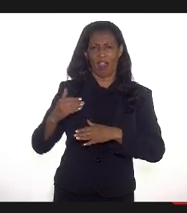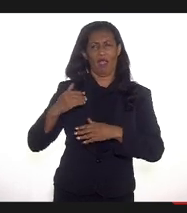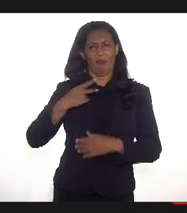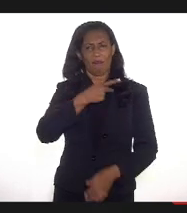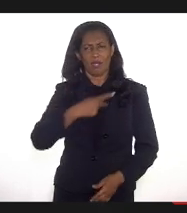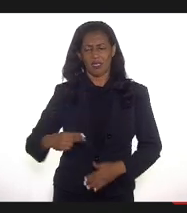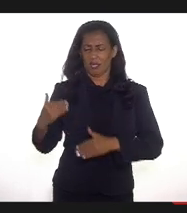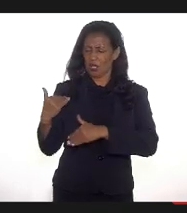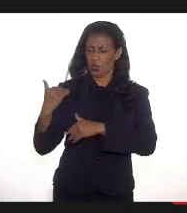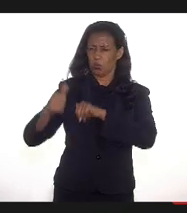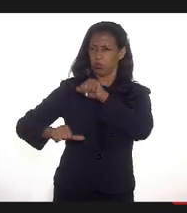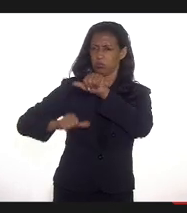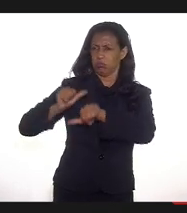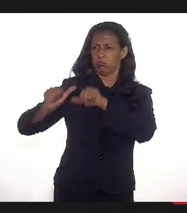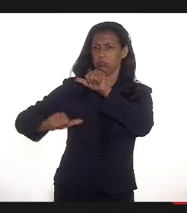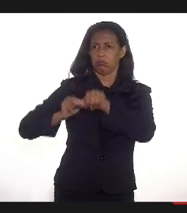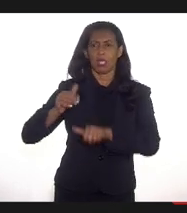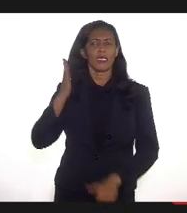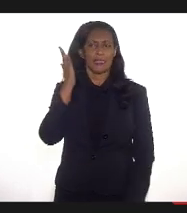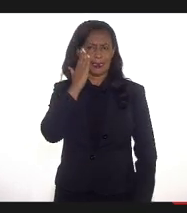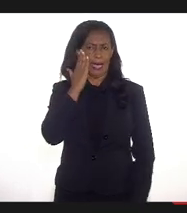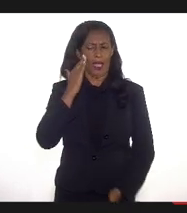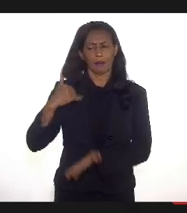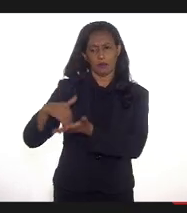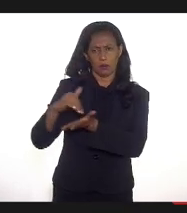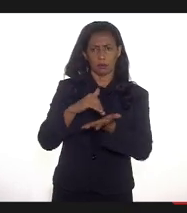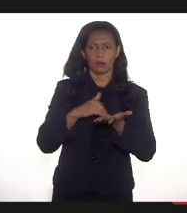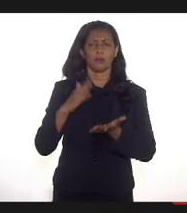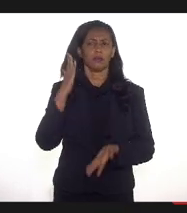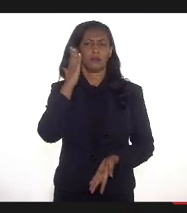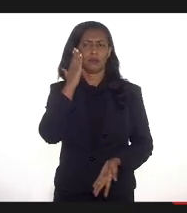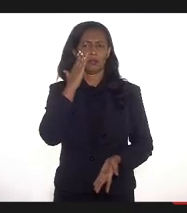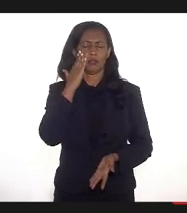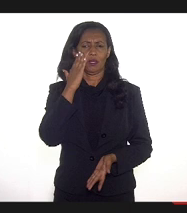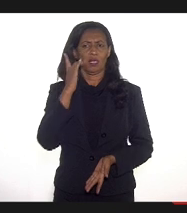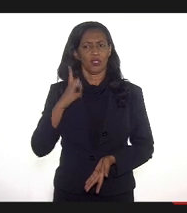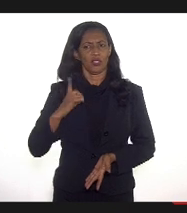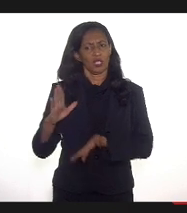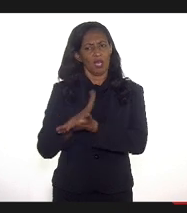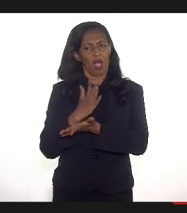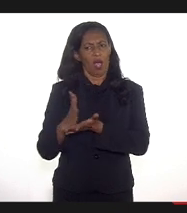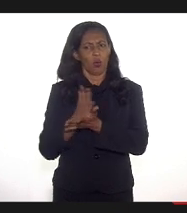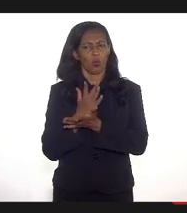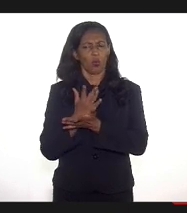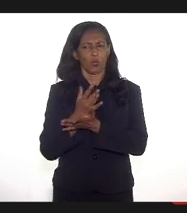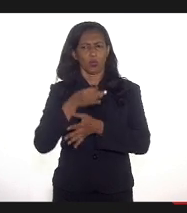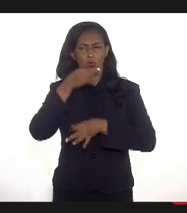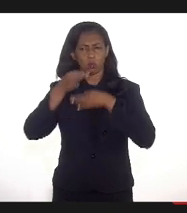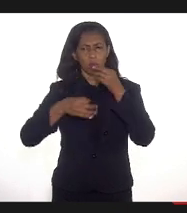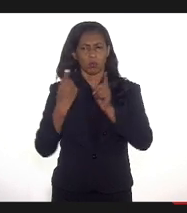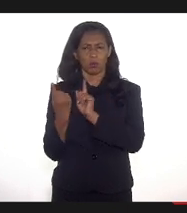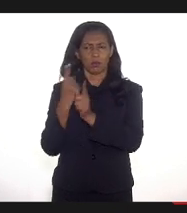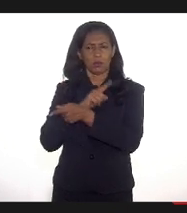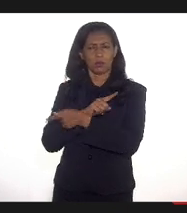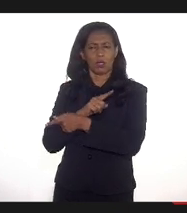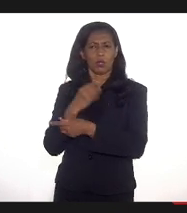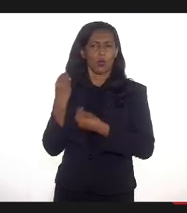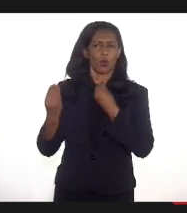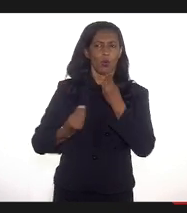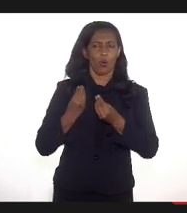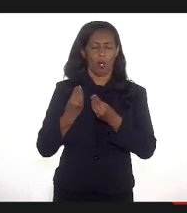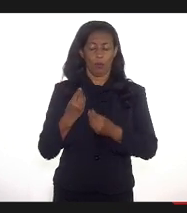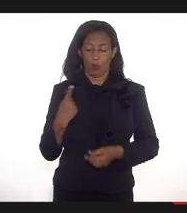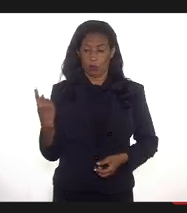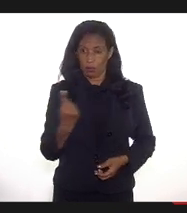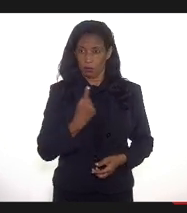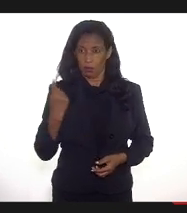com os secretários, eles sabem disso. Então, a gente tem alguns exemplos de contradições, como o nosso